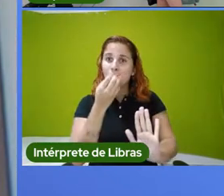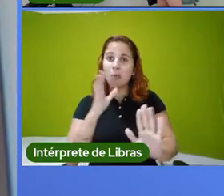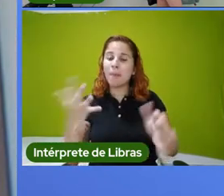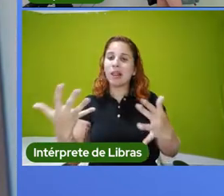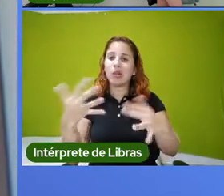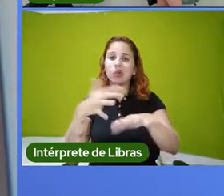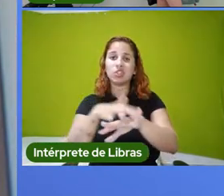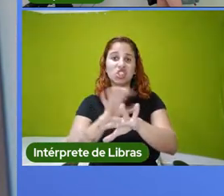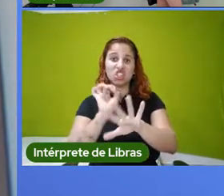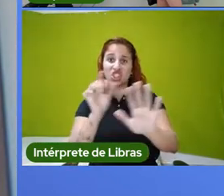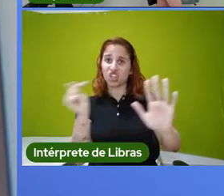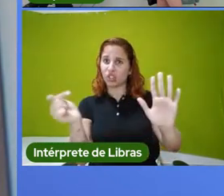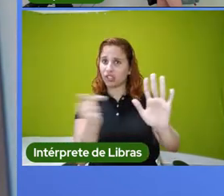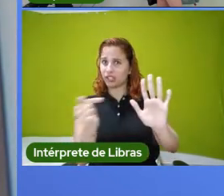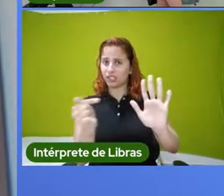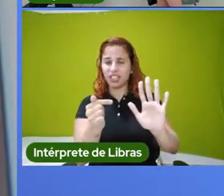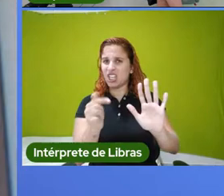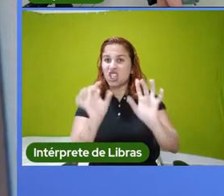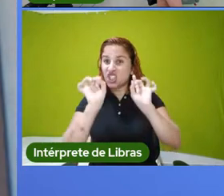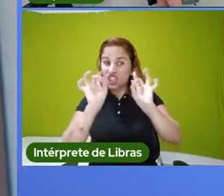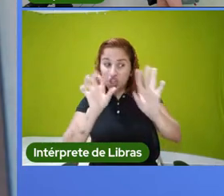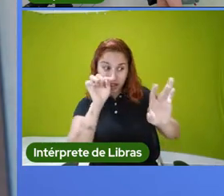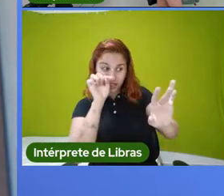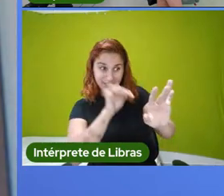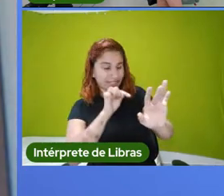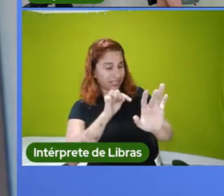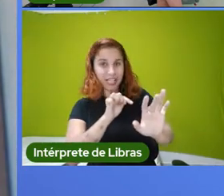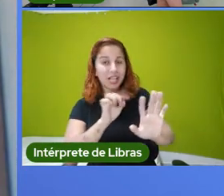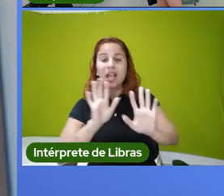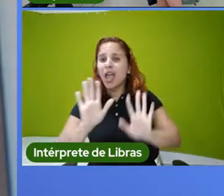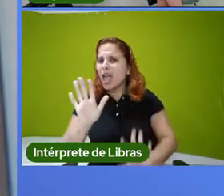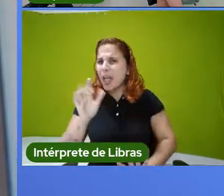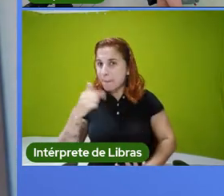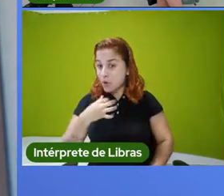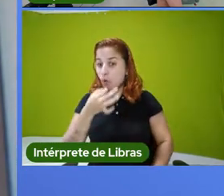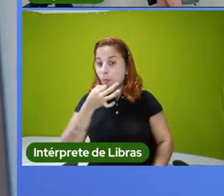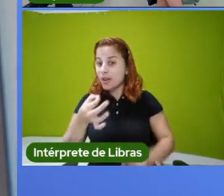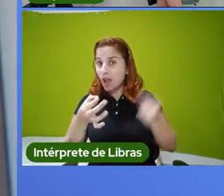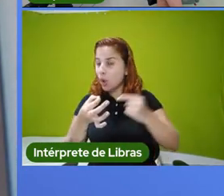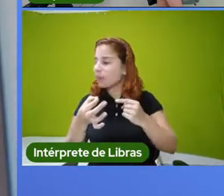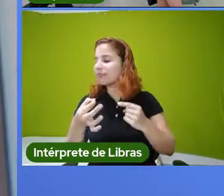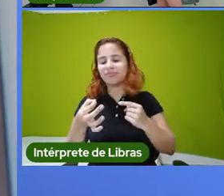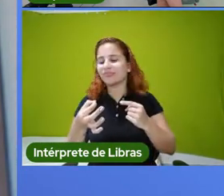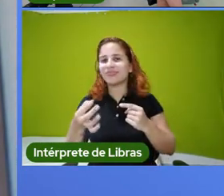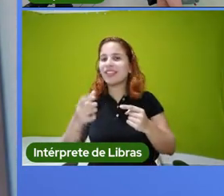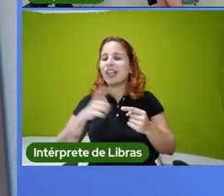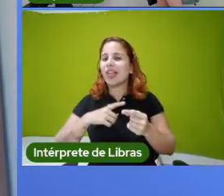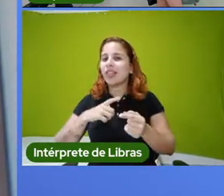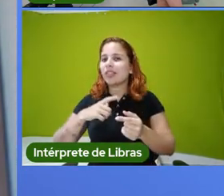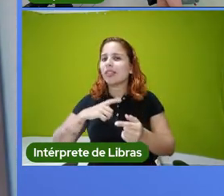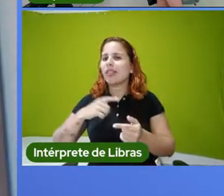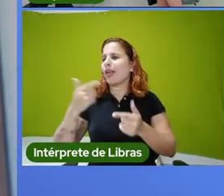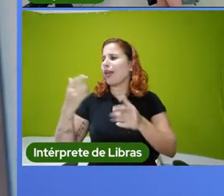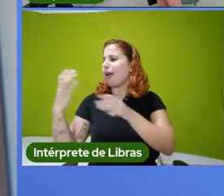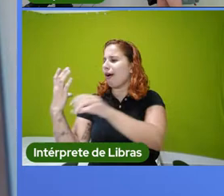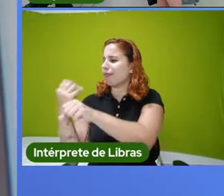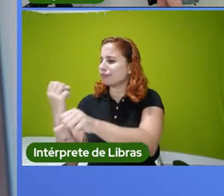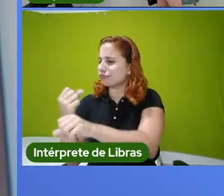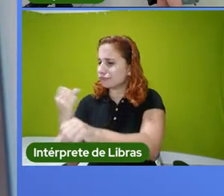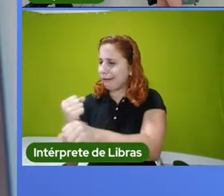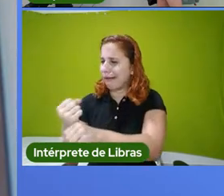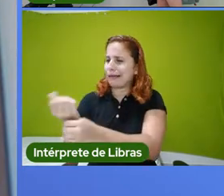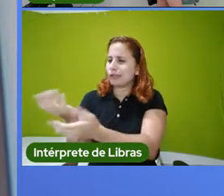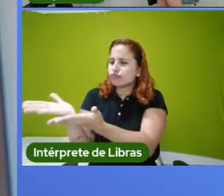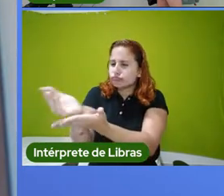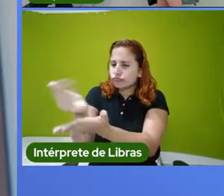mundo do trabalho. Isso basta, não é a minha opinião, basta a gente fazer uma leitura aí dos dados, né, das estatísticas que a